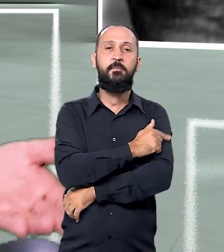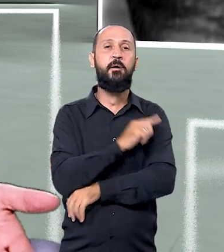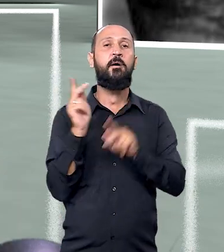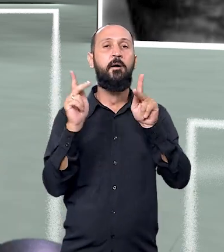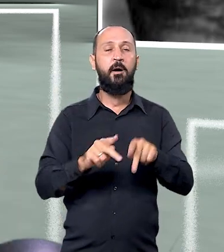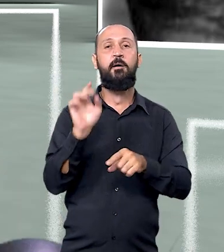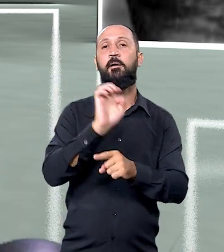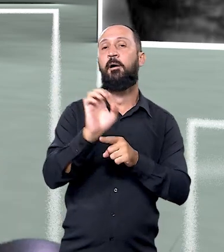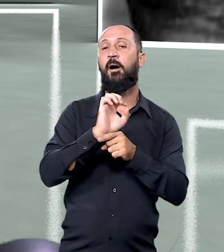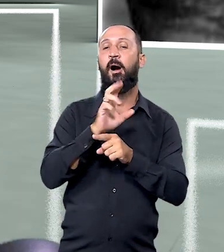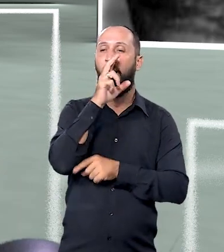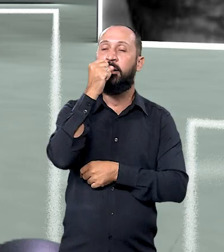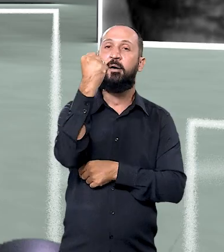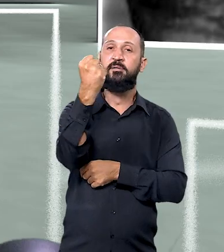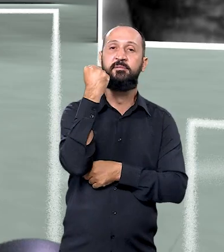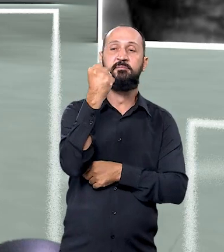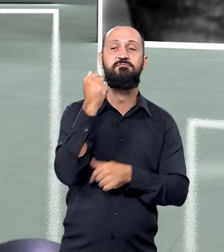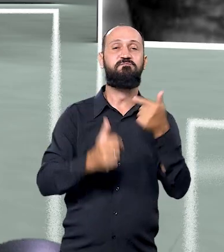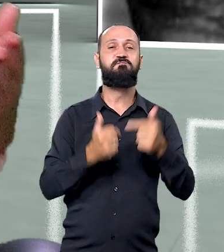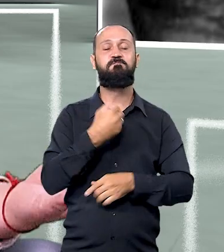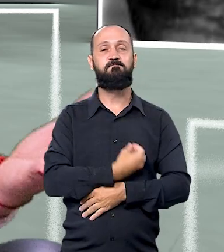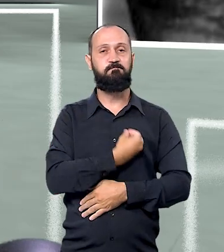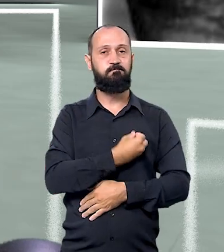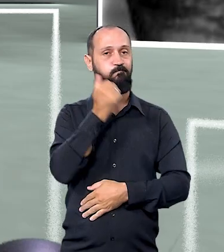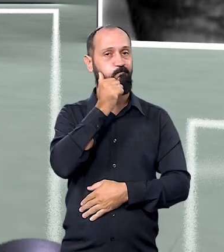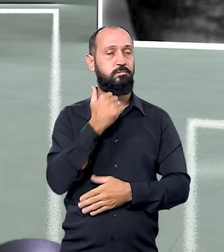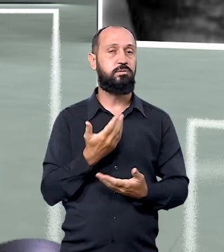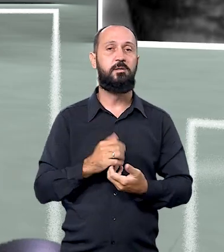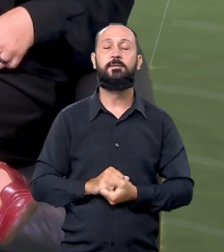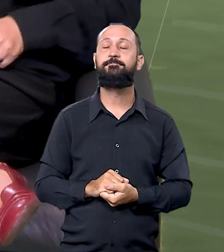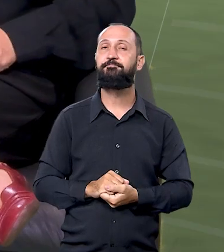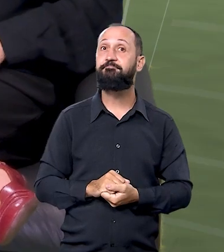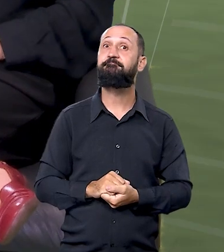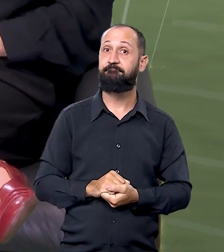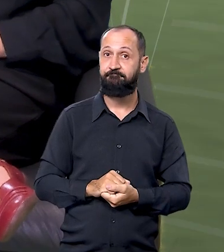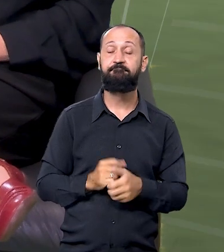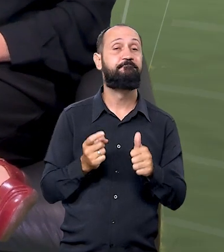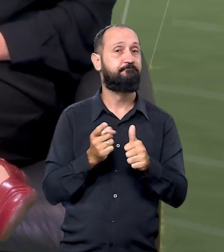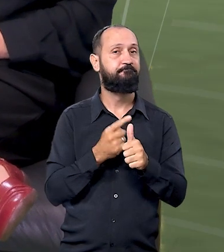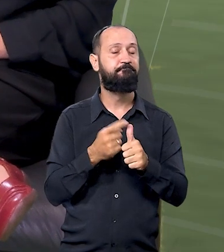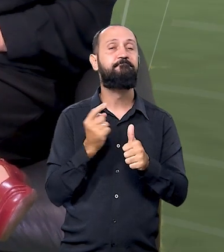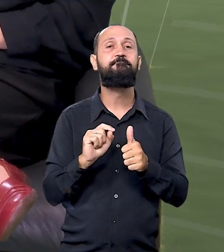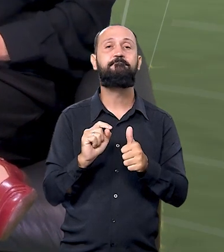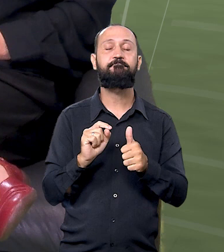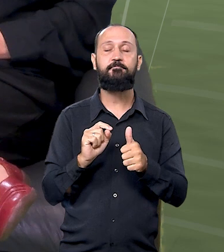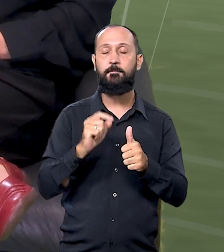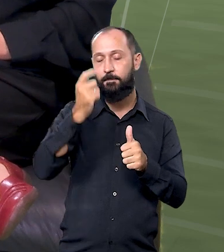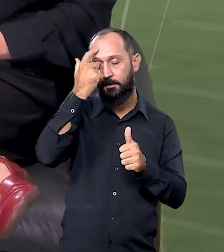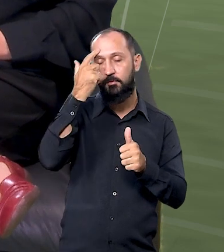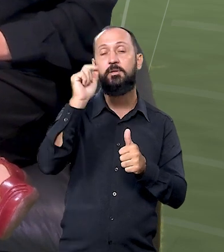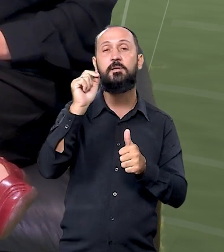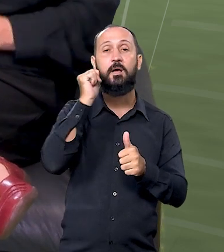enquanto gestora pública estadual para fortalecer a participação dessas mulheres? Bom, primeiro incentivar,